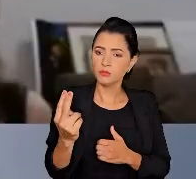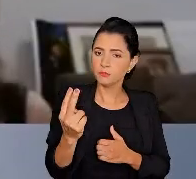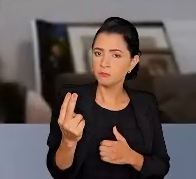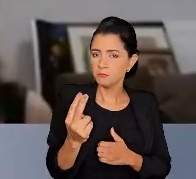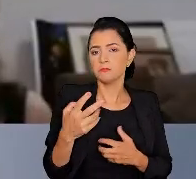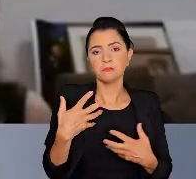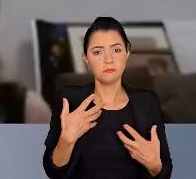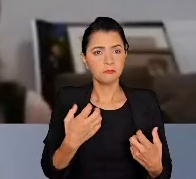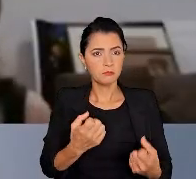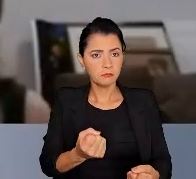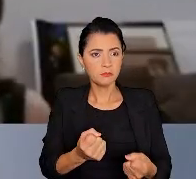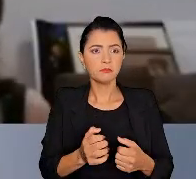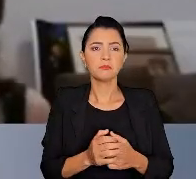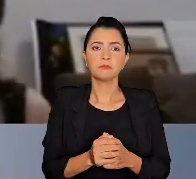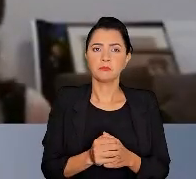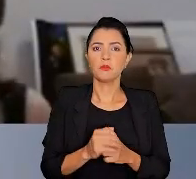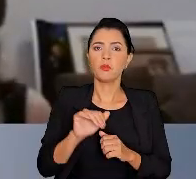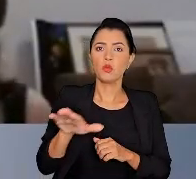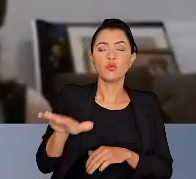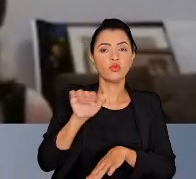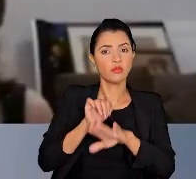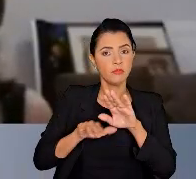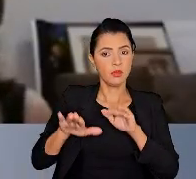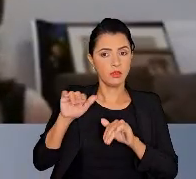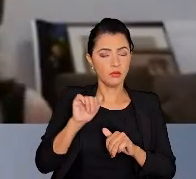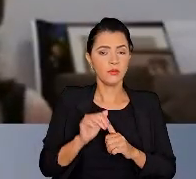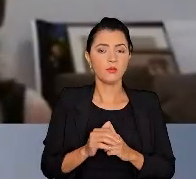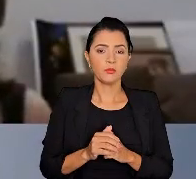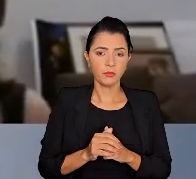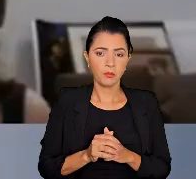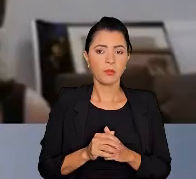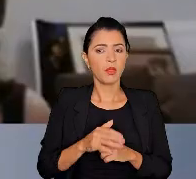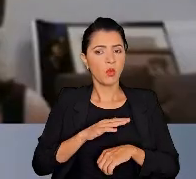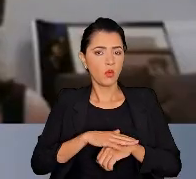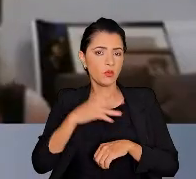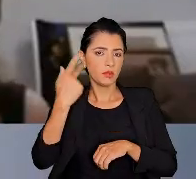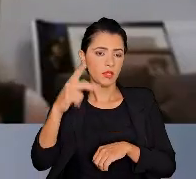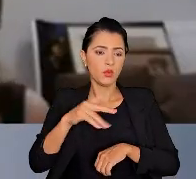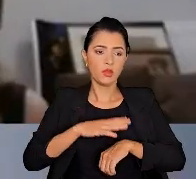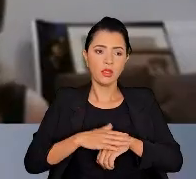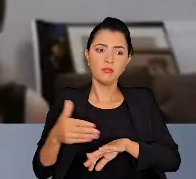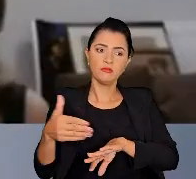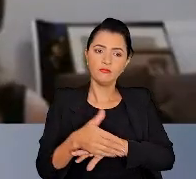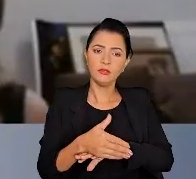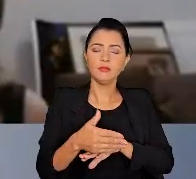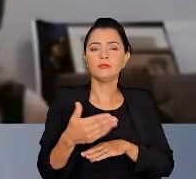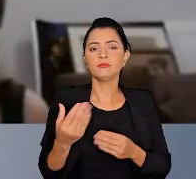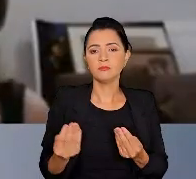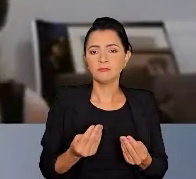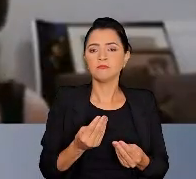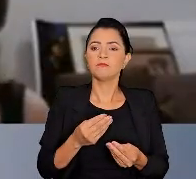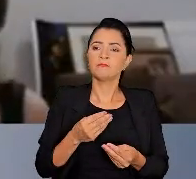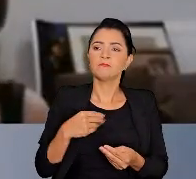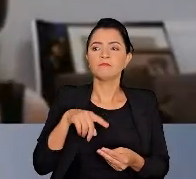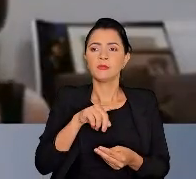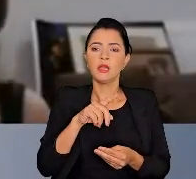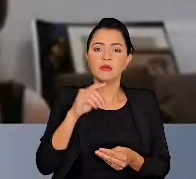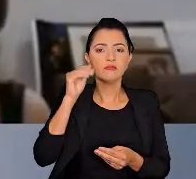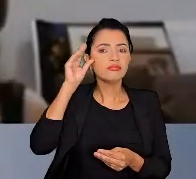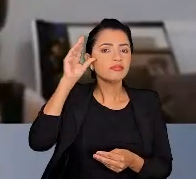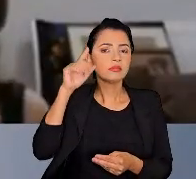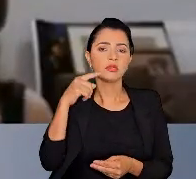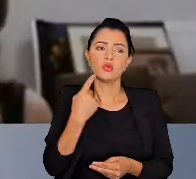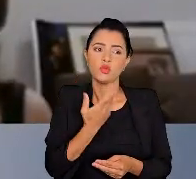aceitaram o nosso convite, doando o seu precioso tempo para enriquecer os conhecimentos dos